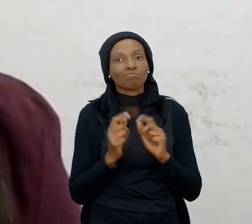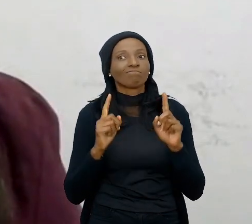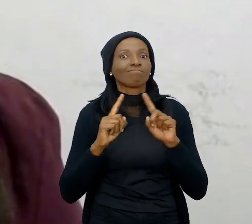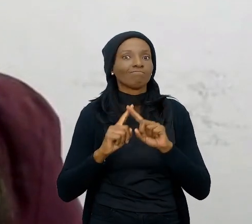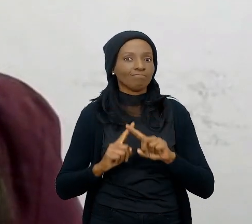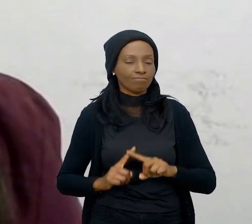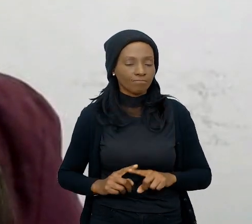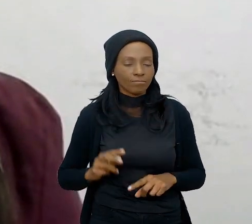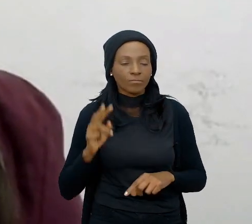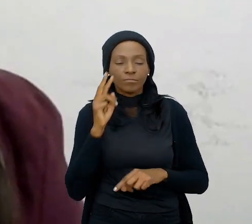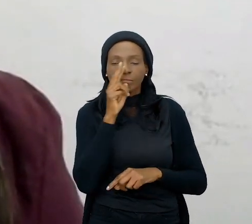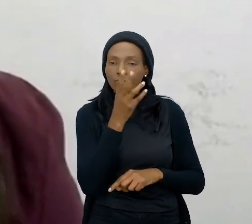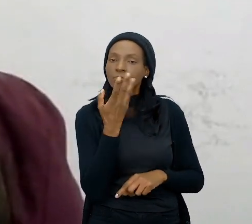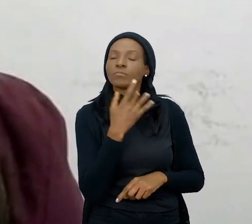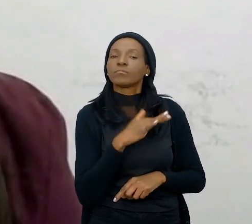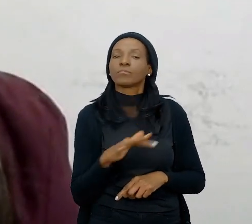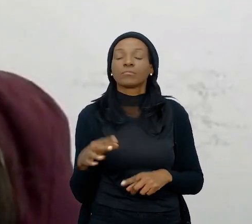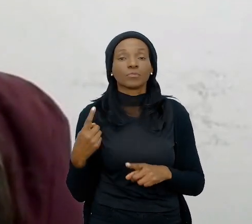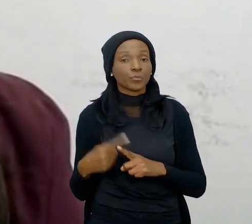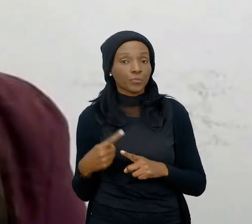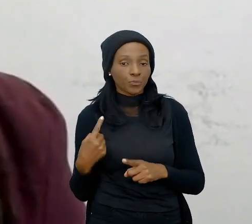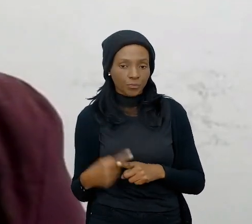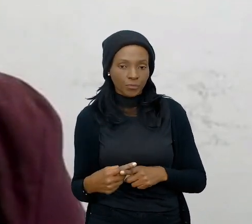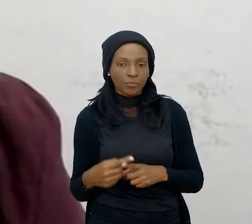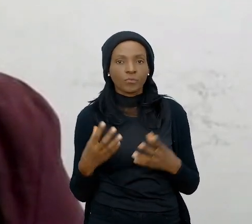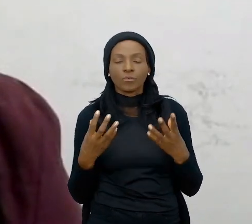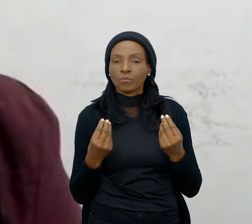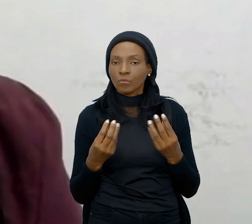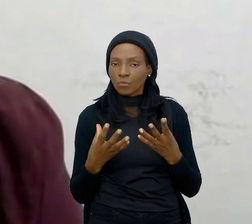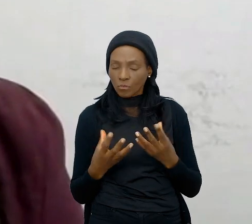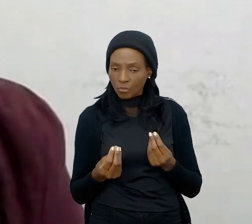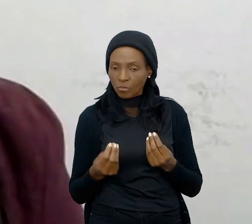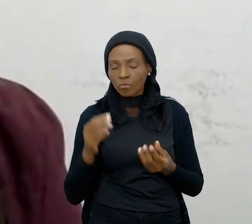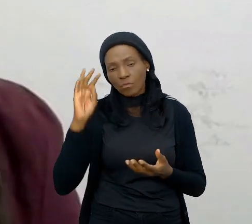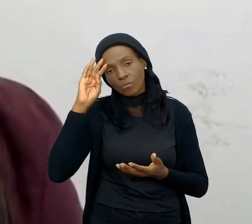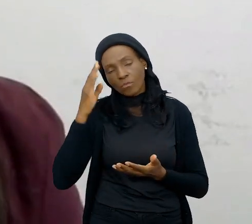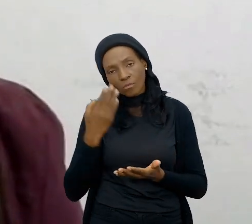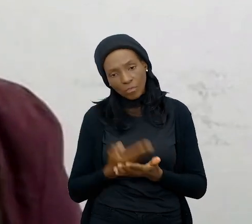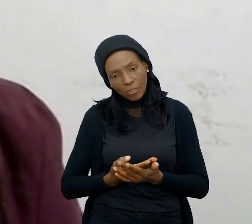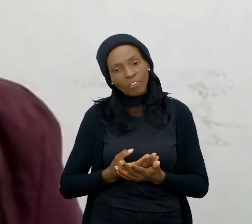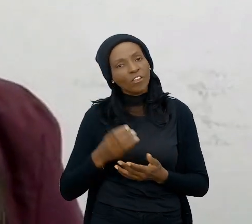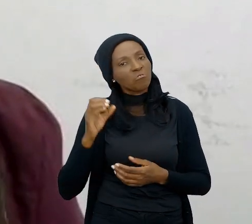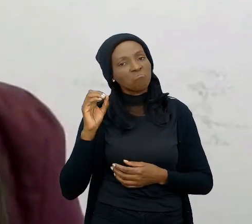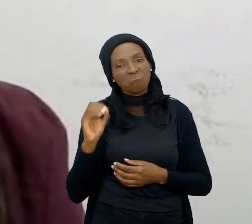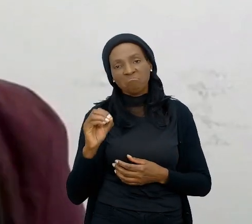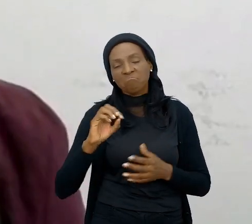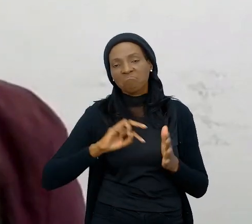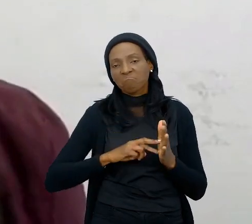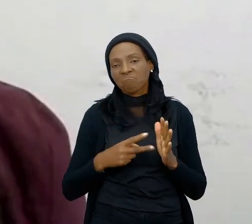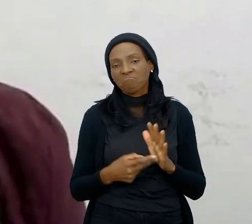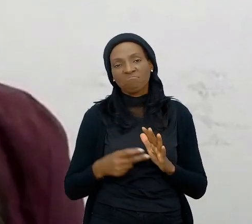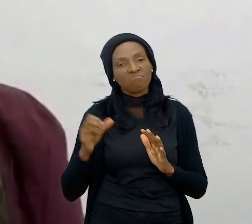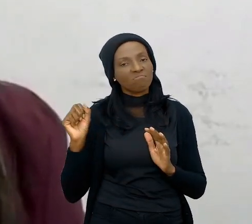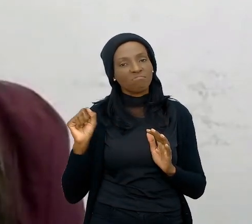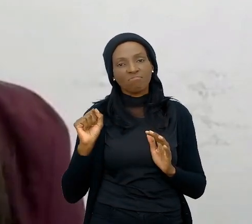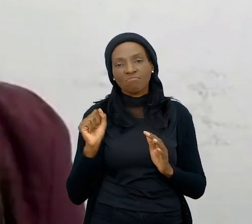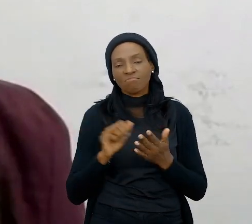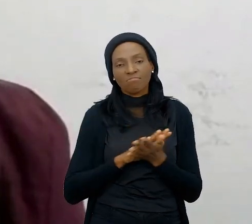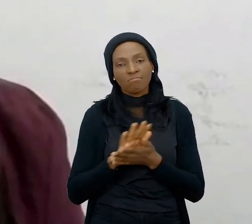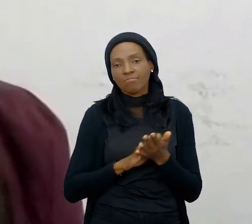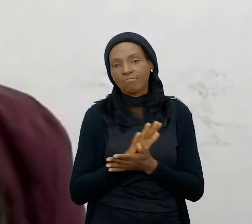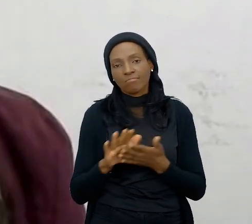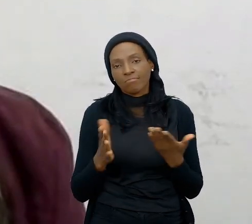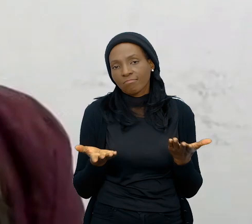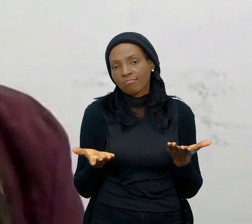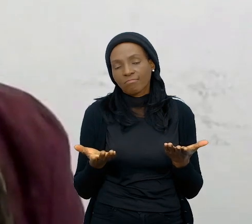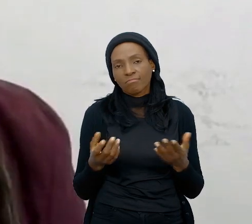desafio para as crianças. Por quê? Muitos deles acreditam que o zero não tem valor, ou que ele não